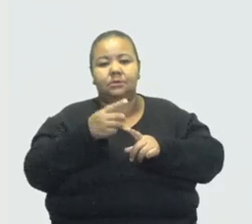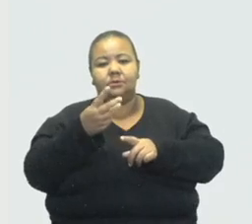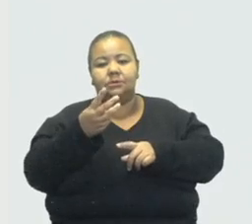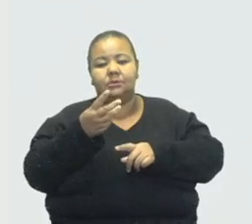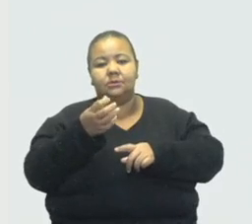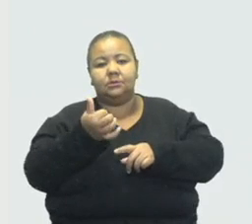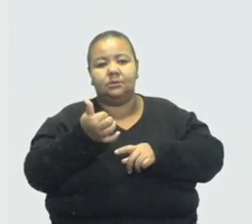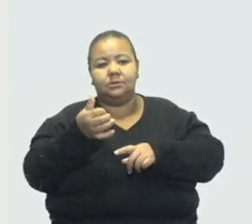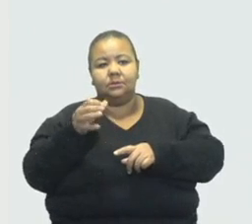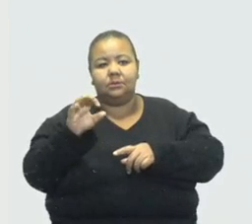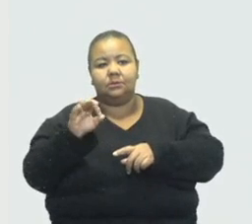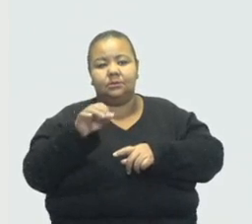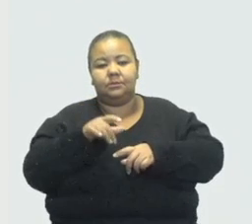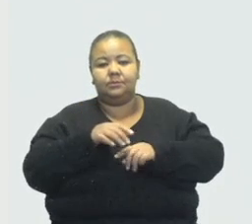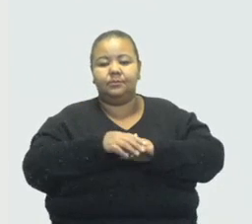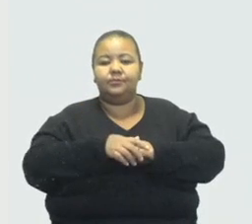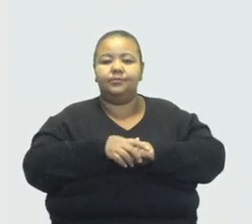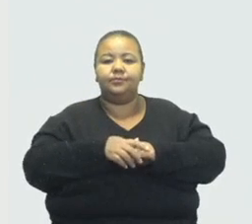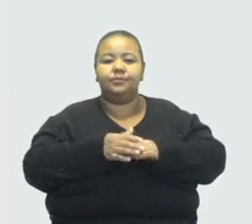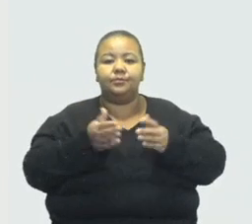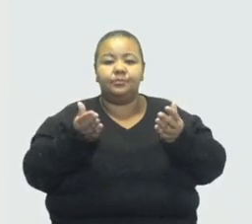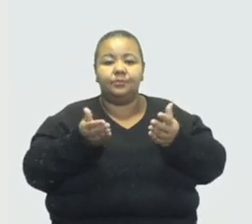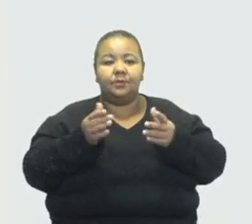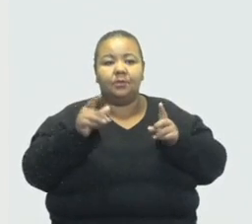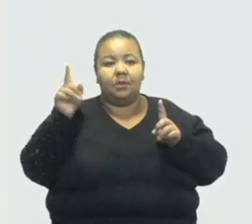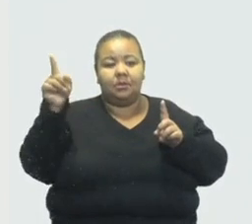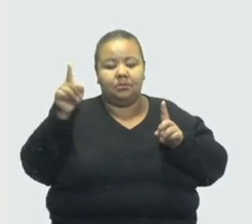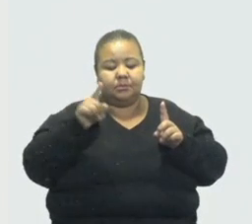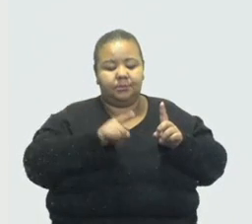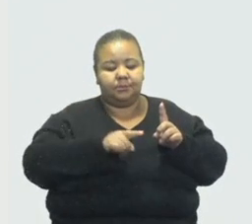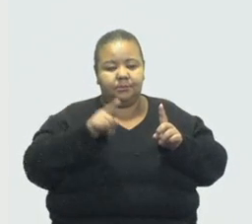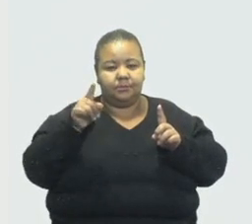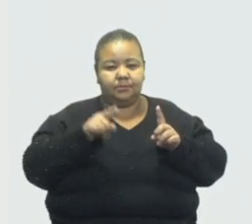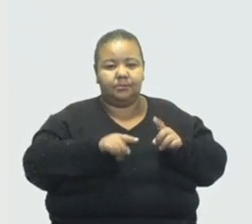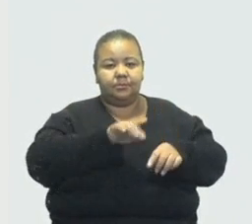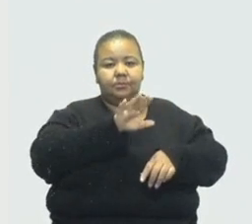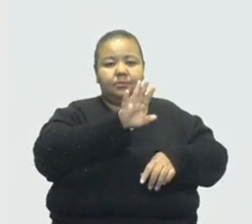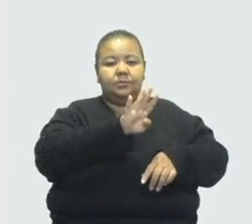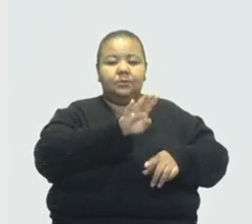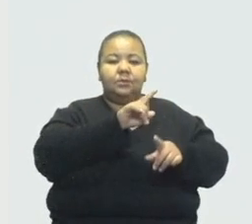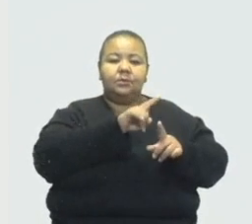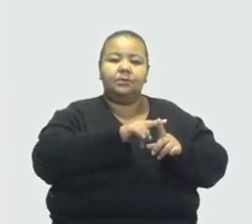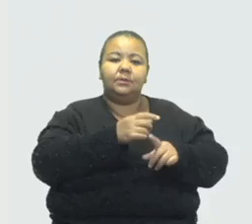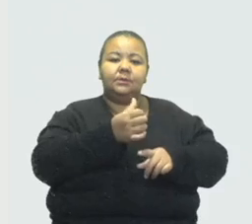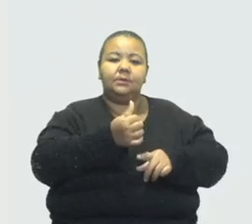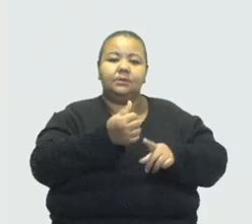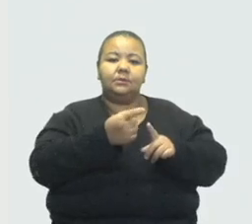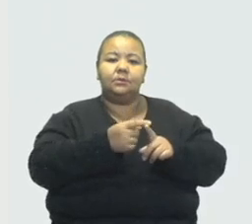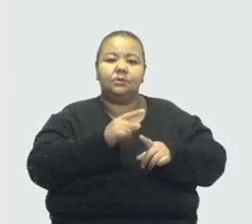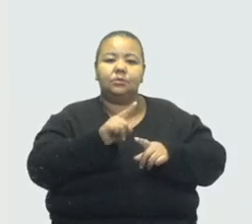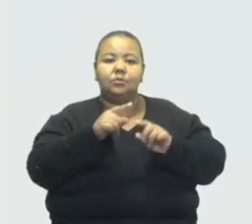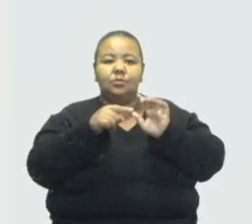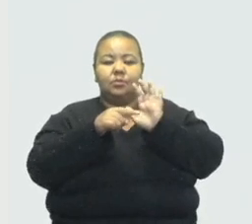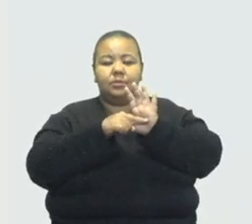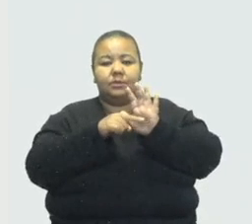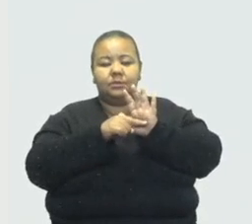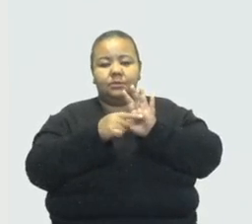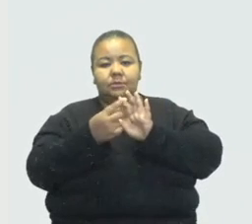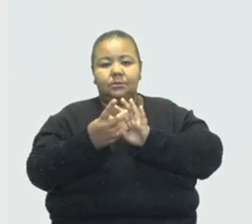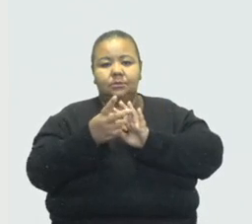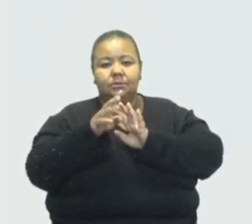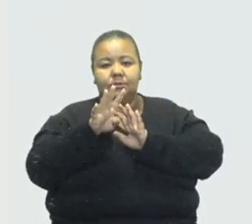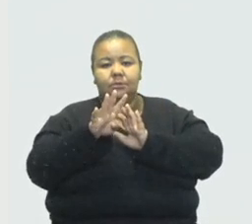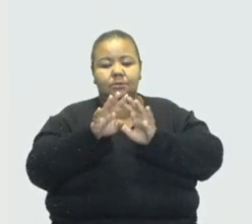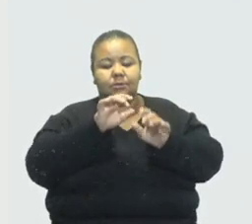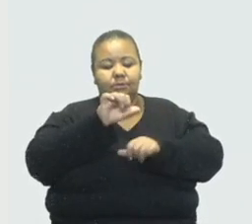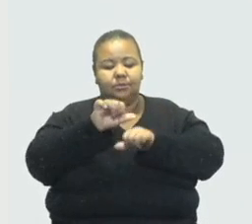3, 60. Agora, no sentido da diagonal secundária, 4 vezes 6 vezes 1, menos 24. Eu